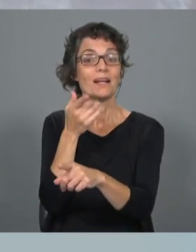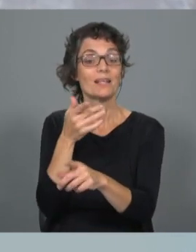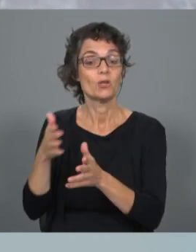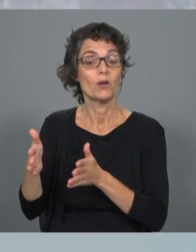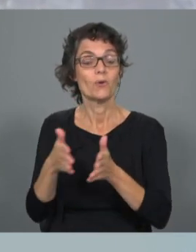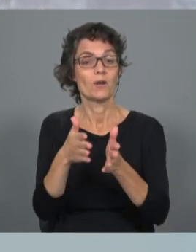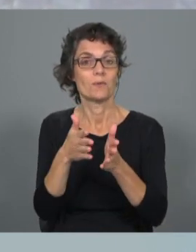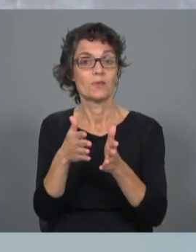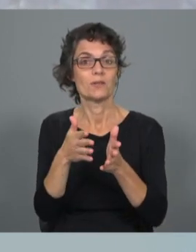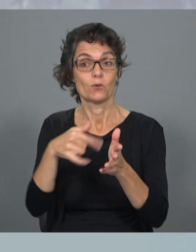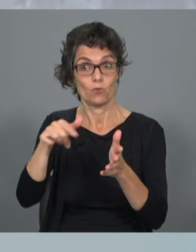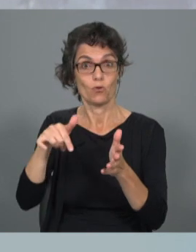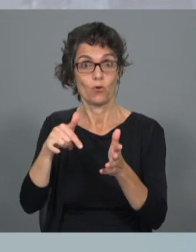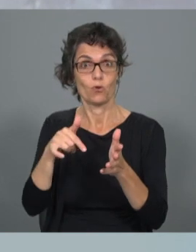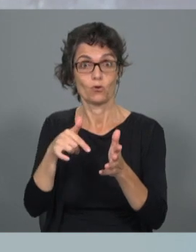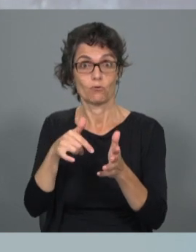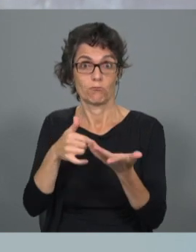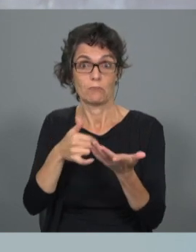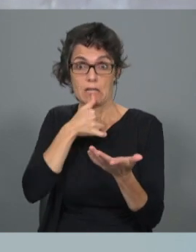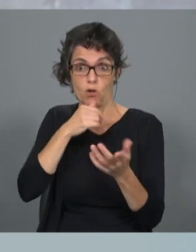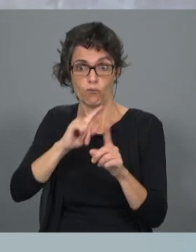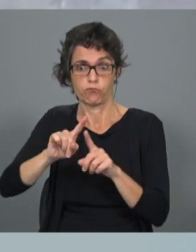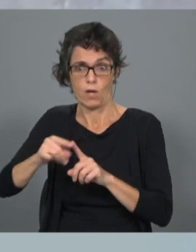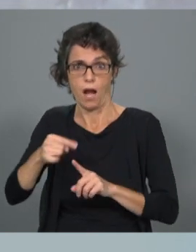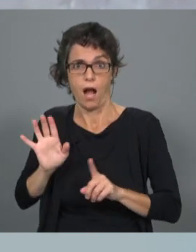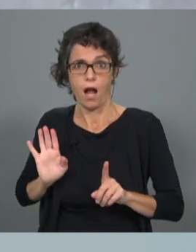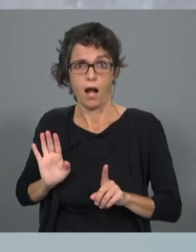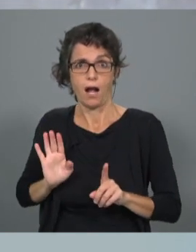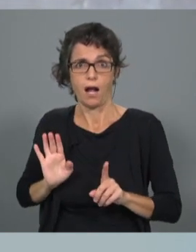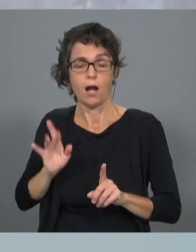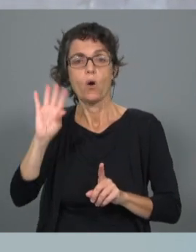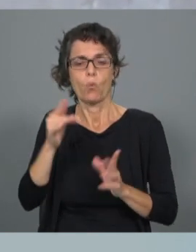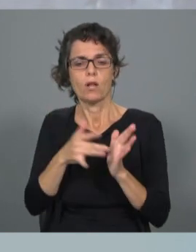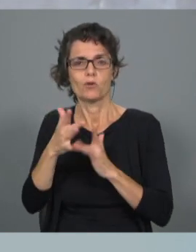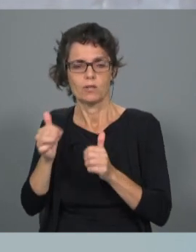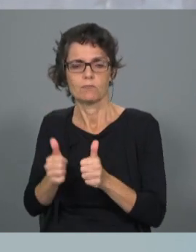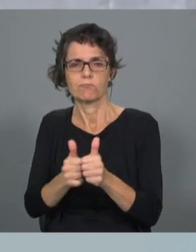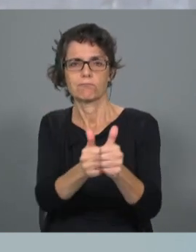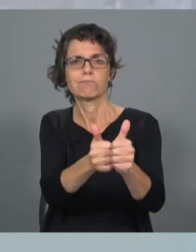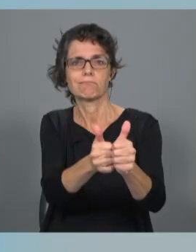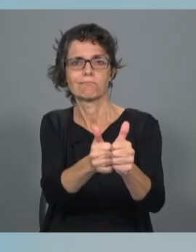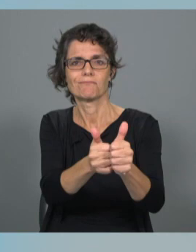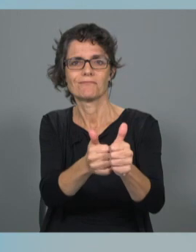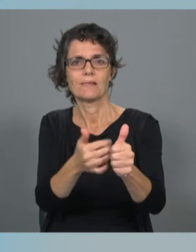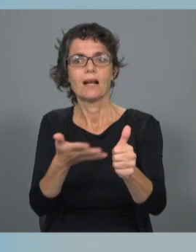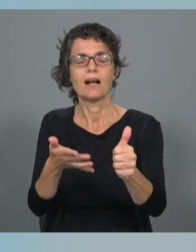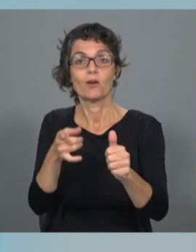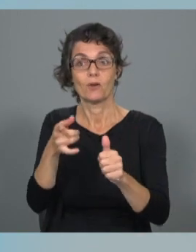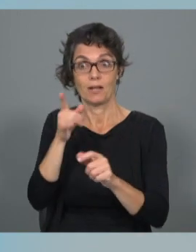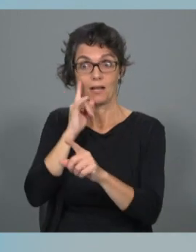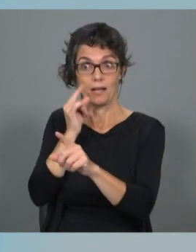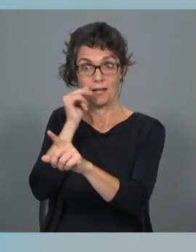facto escolhas. Nós vamos decidindo a cada momento. E eis que este homem se aproxima de